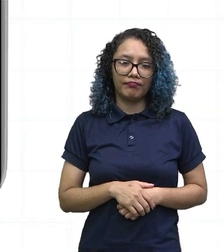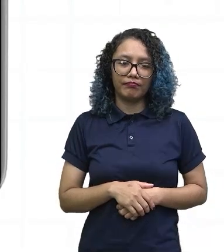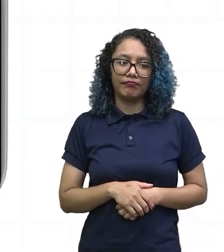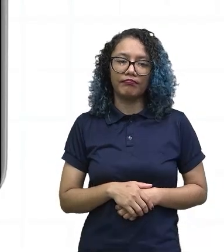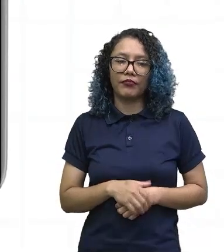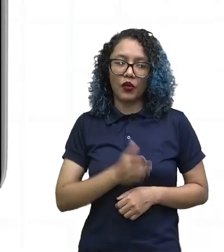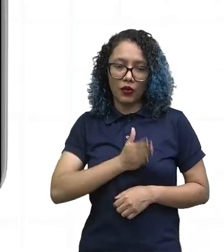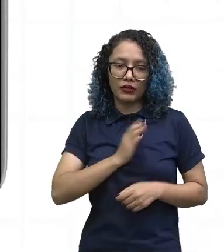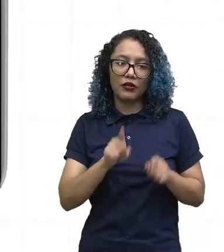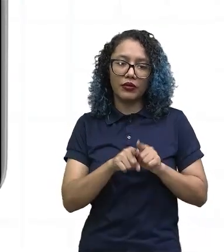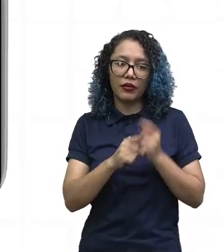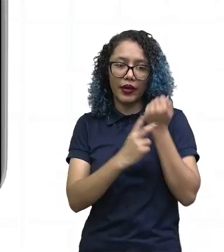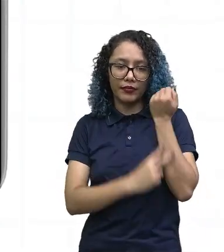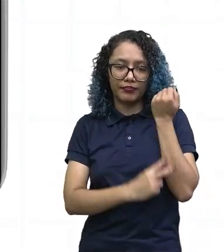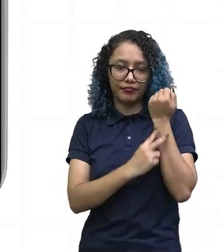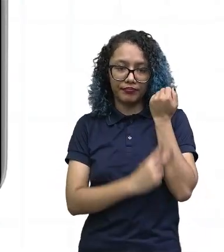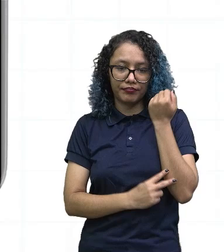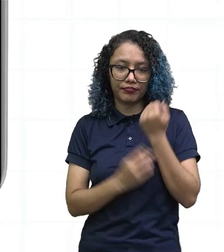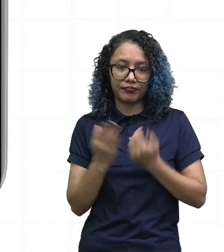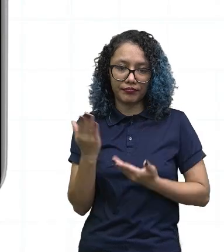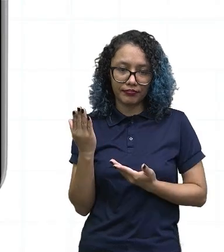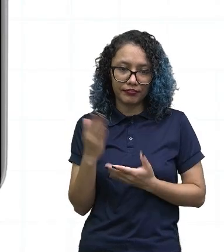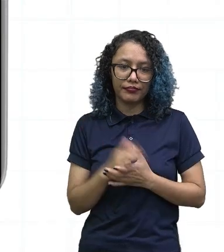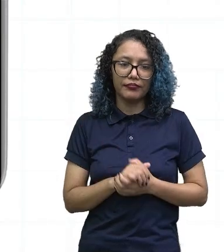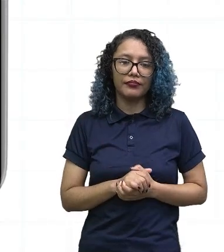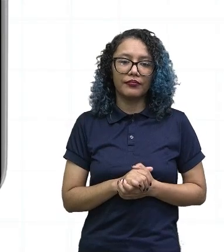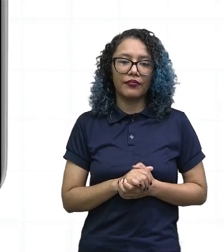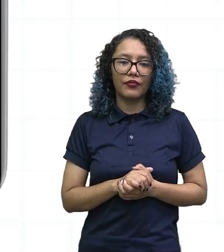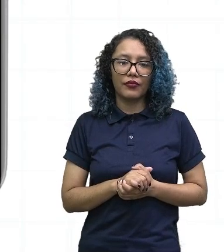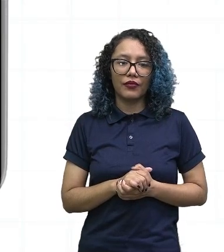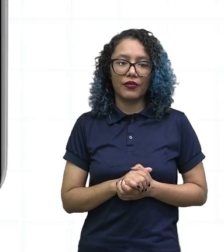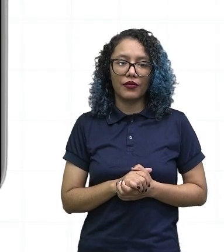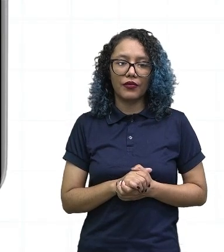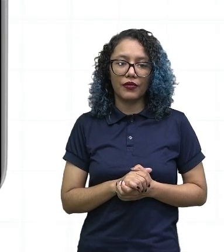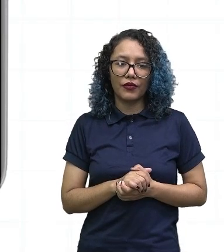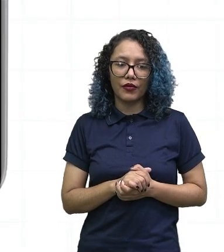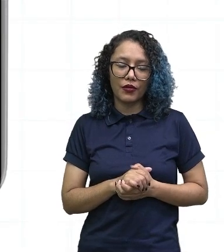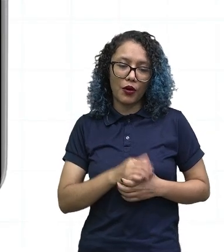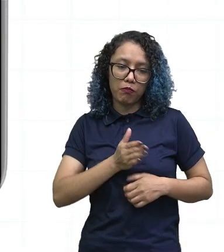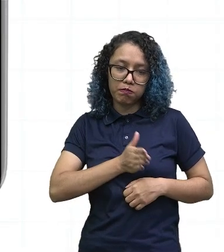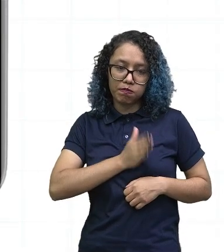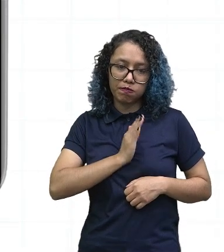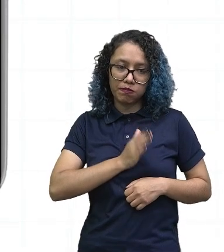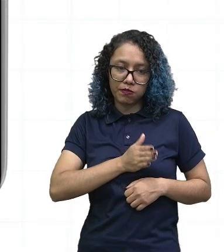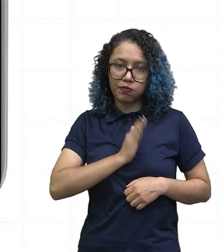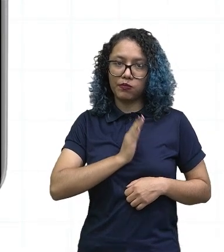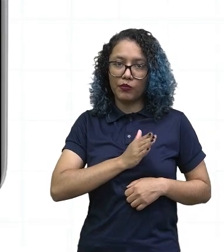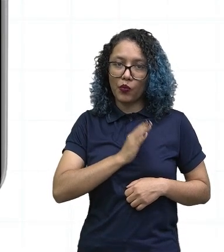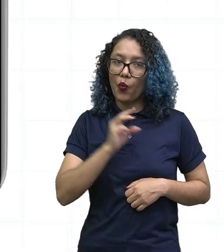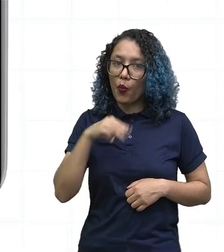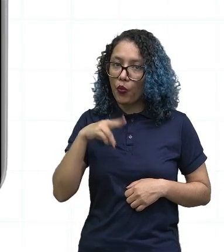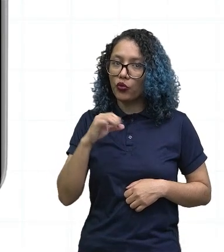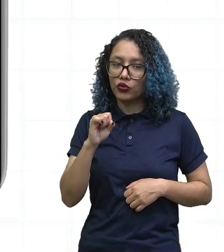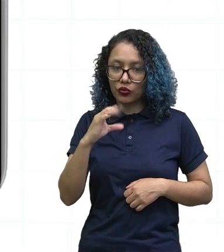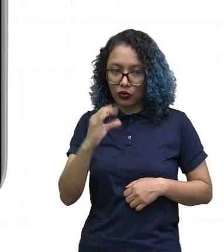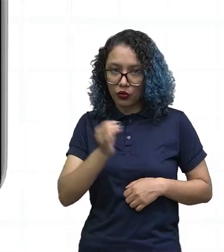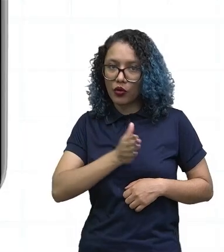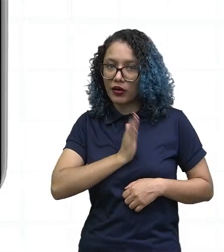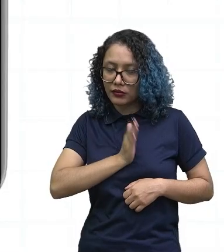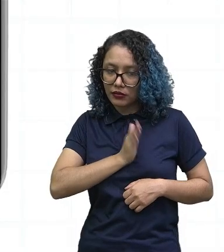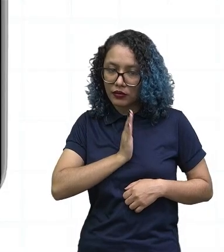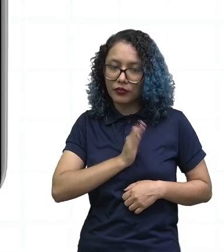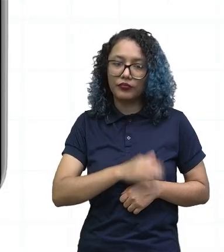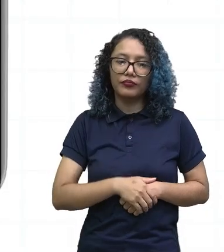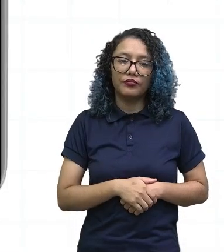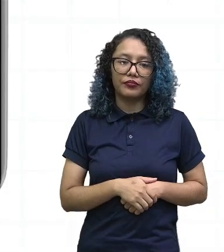sanguíneos. Aí no detalhe você visualiza o músculo cardíaco realizando essa contração, né, os movimentos